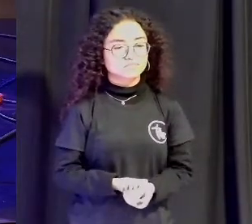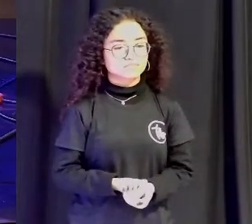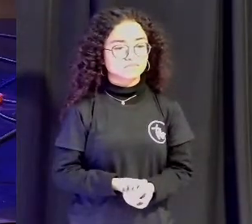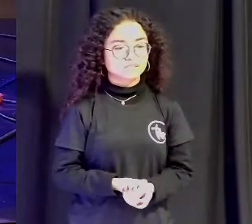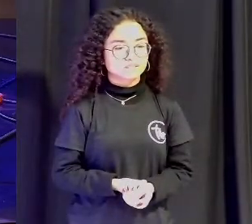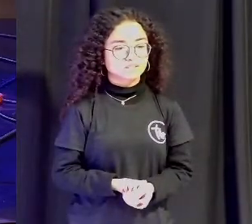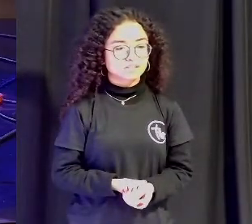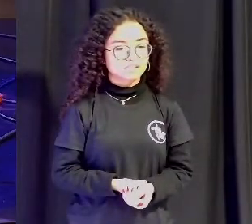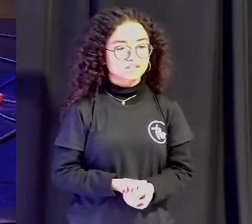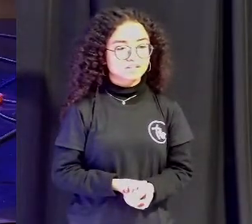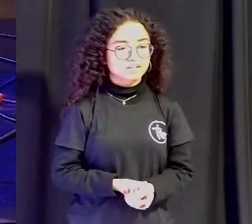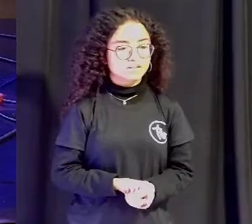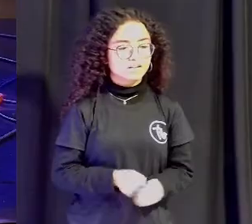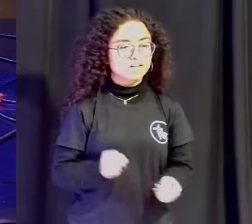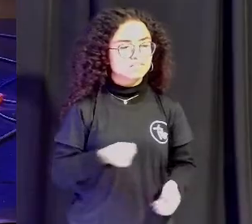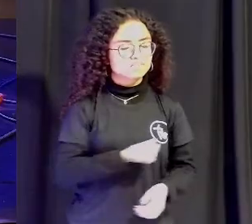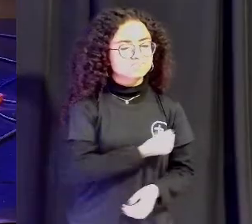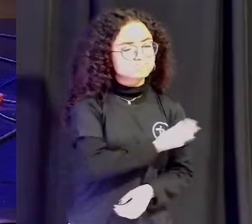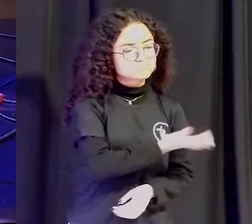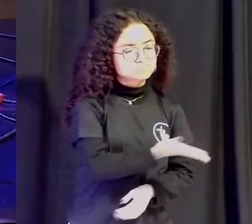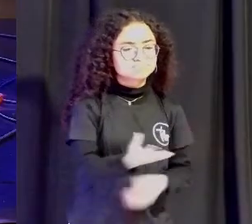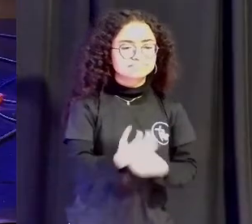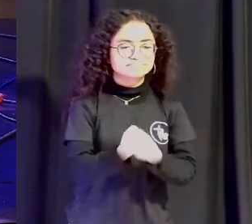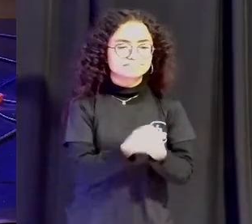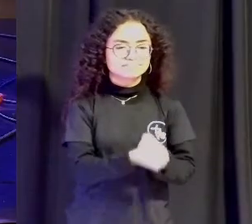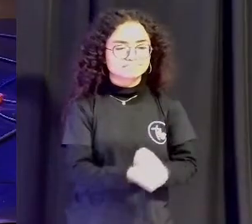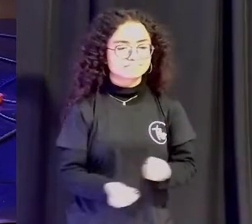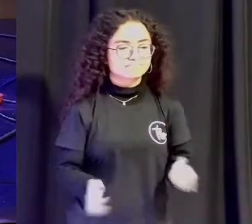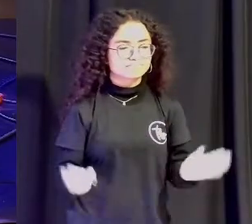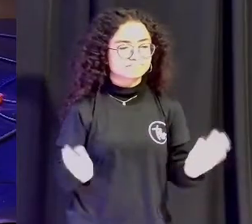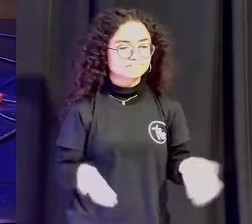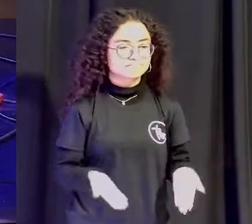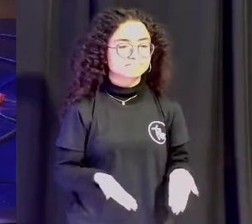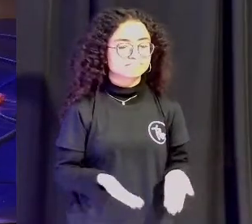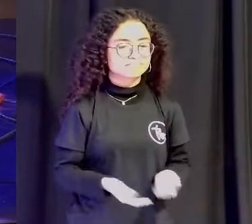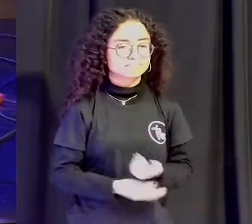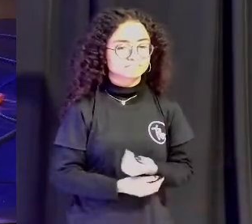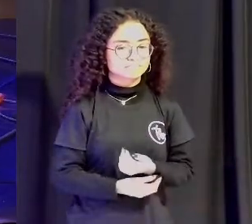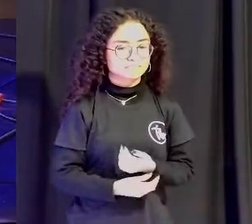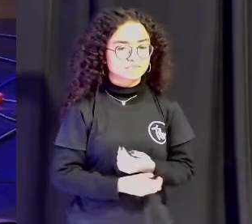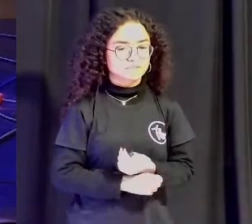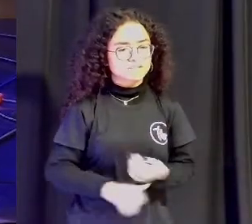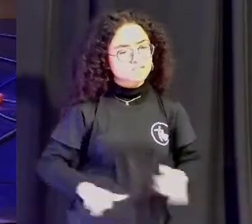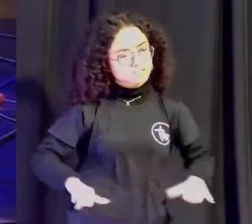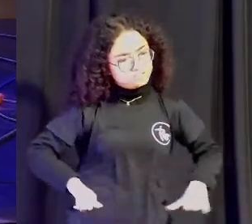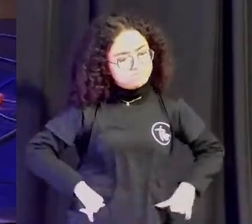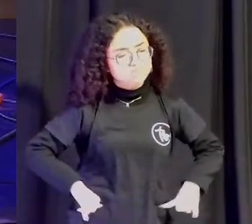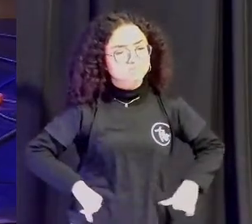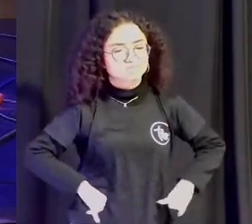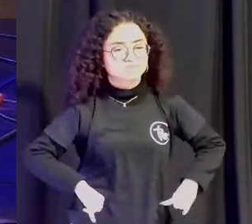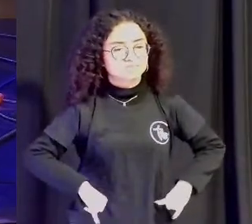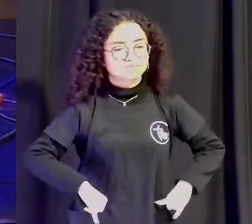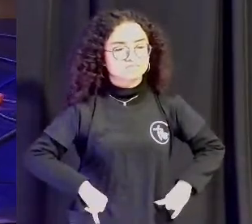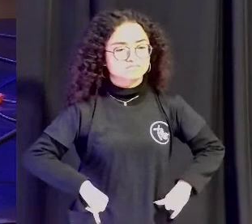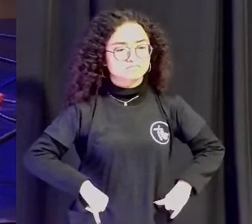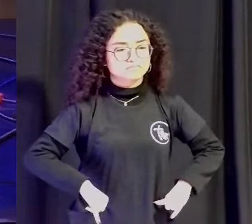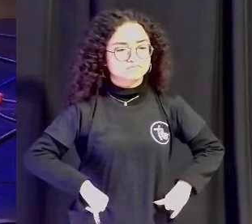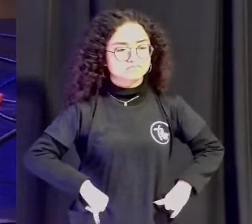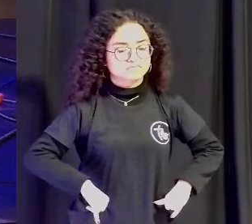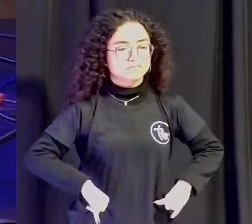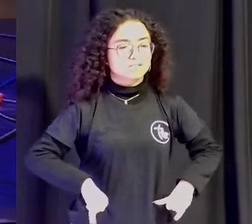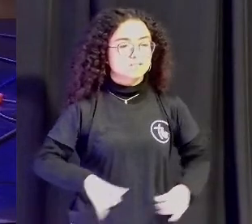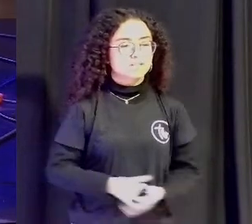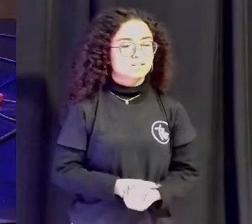Milhares e centenas de milhares de pessoas, neste momento, estão sofrendo. Algumas